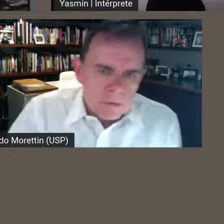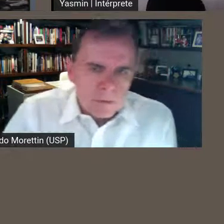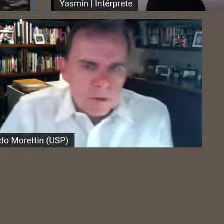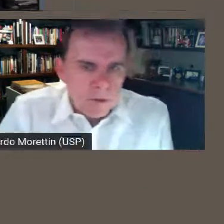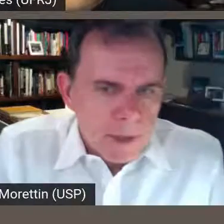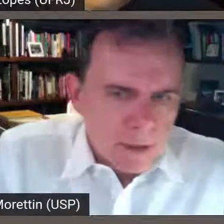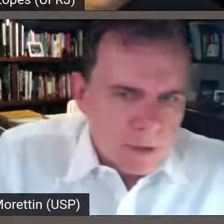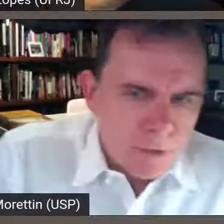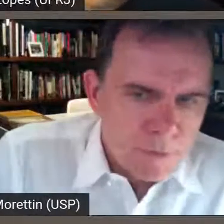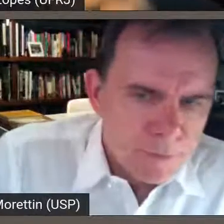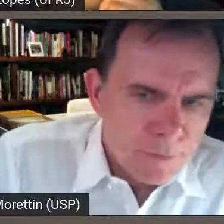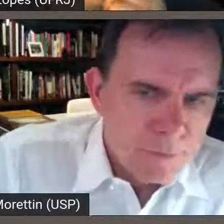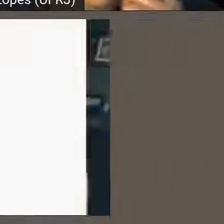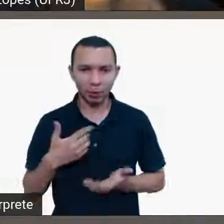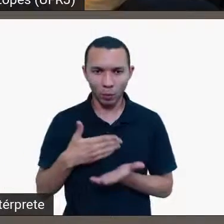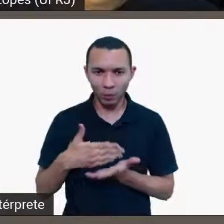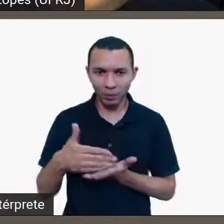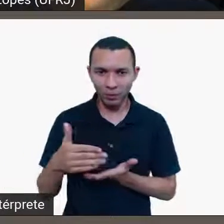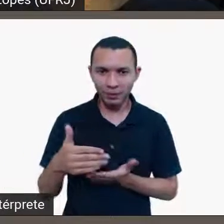Eu começo?